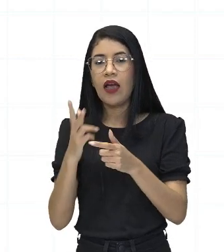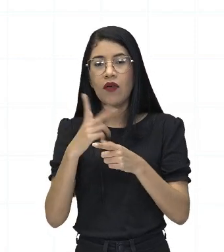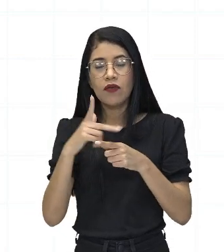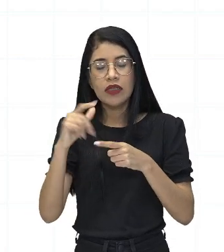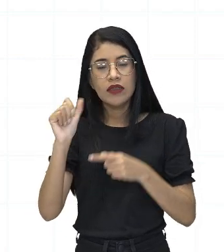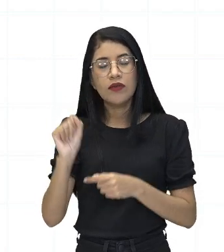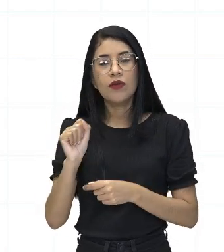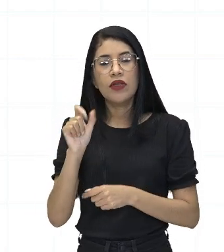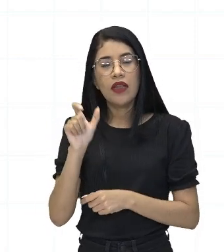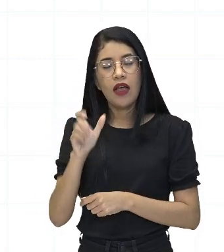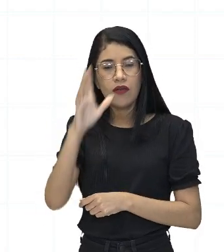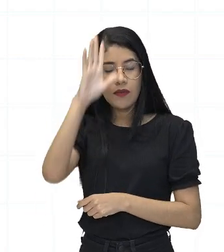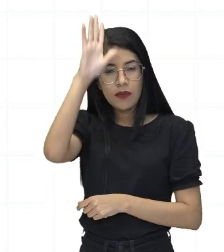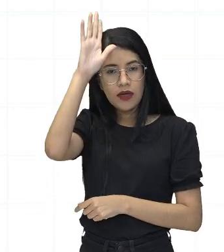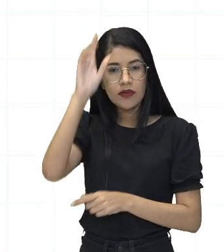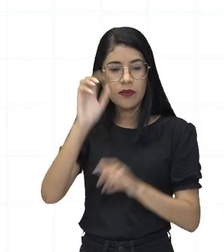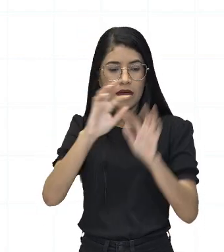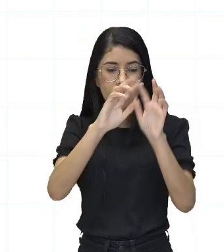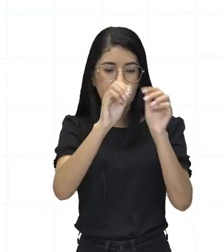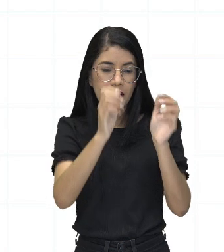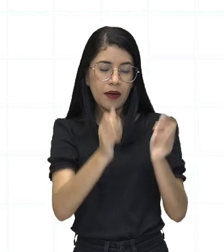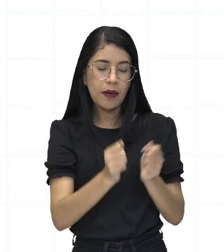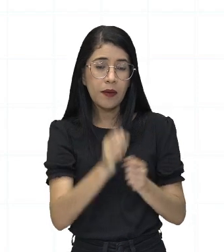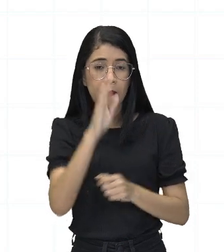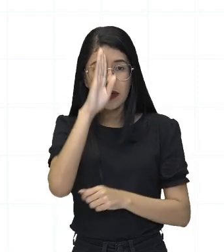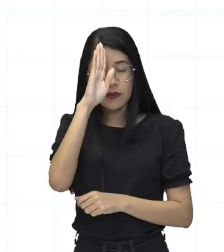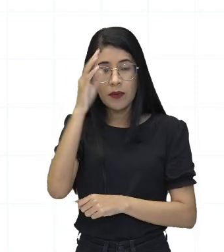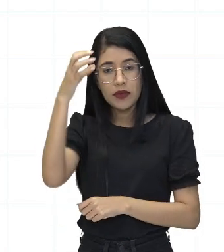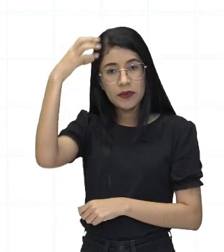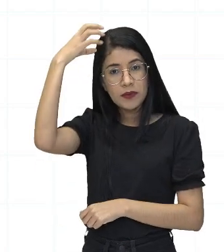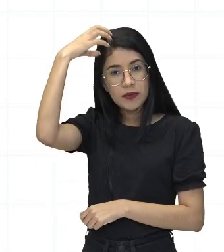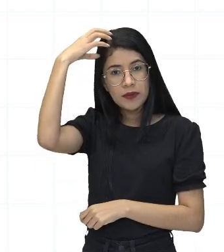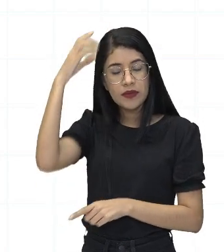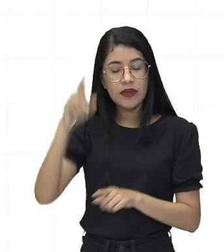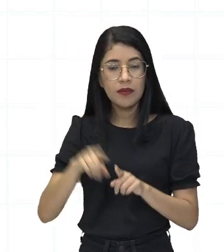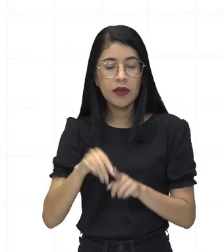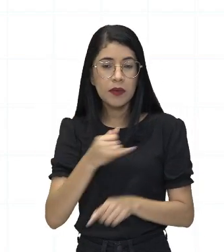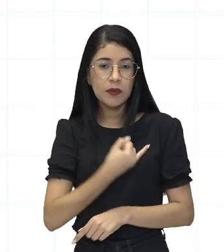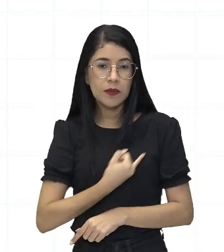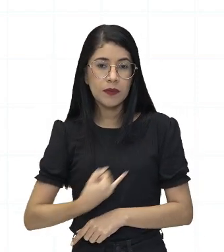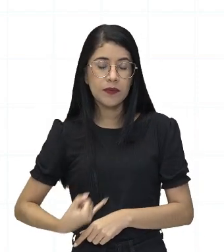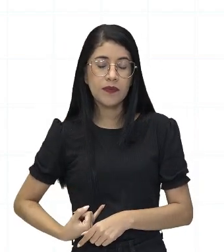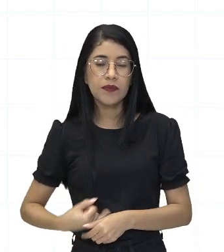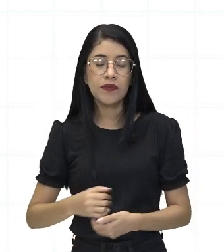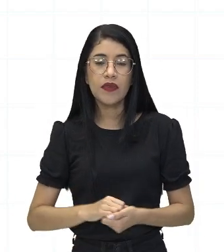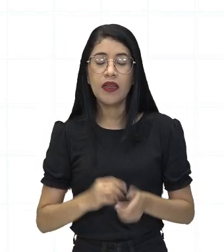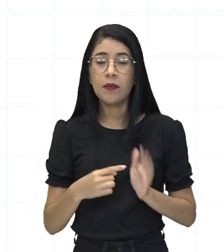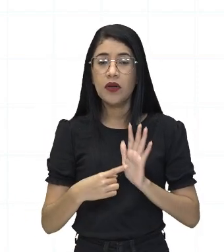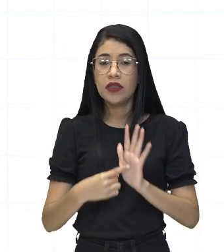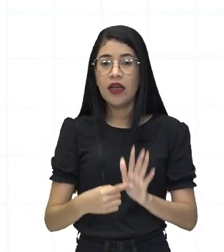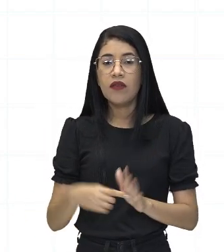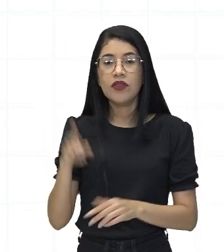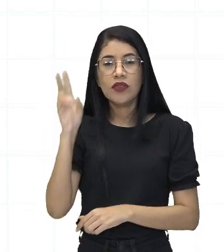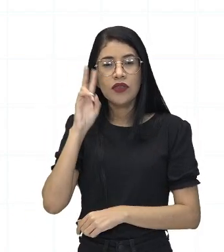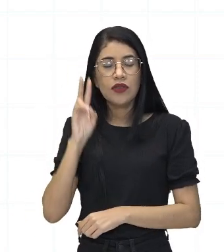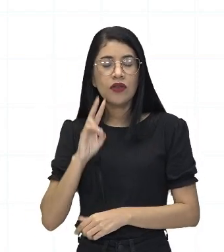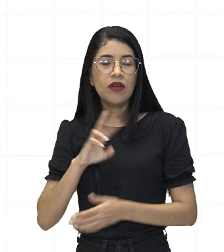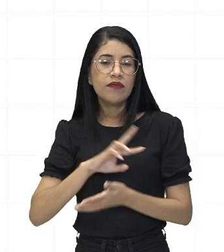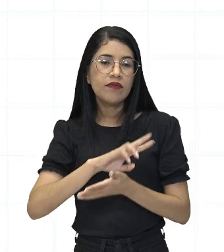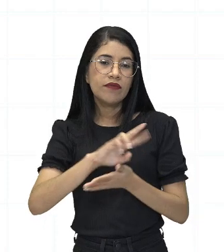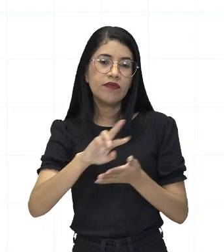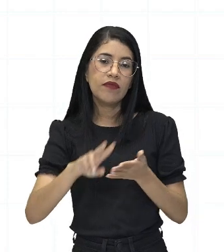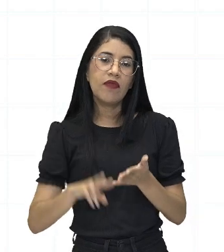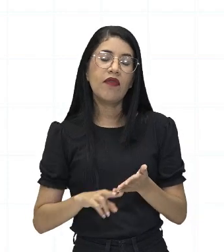eram colocados ali, principalmente a questão dos imperadores. E traz toda uma história de narrativa